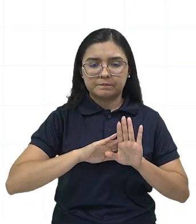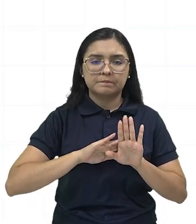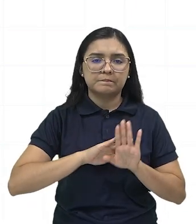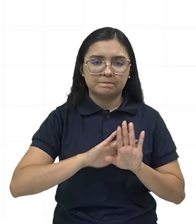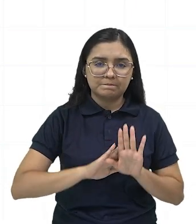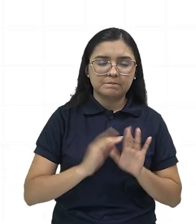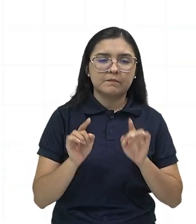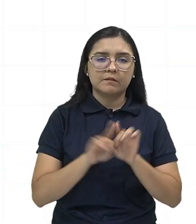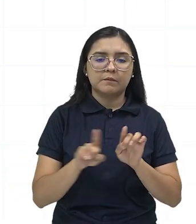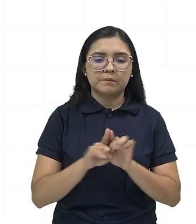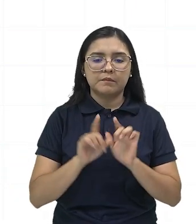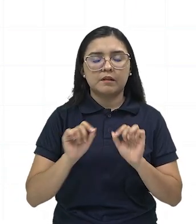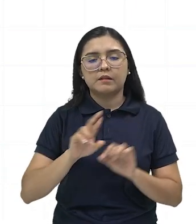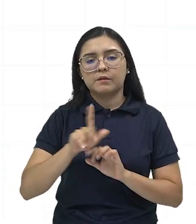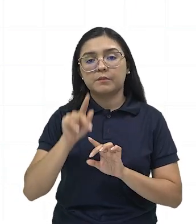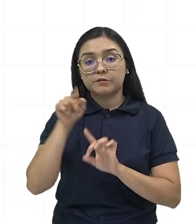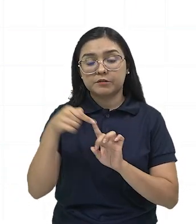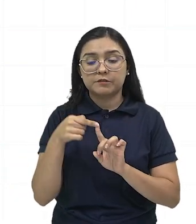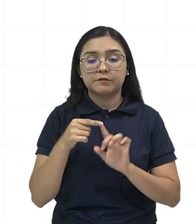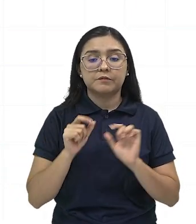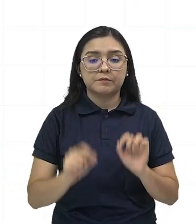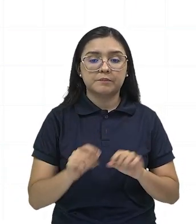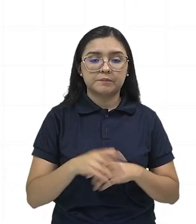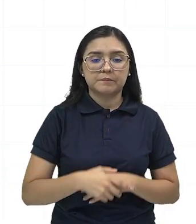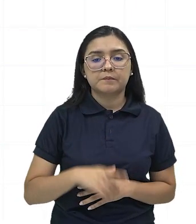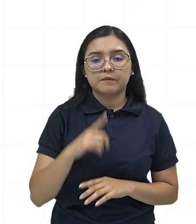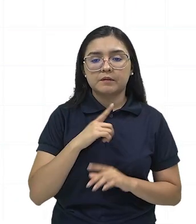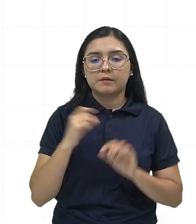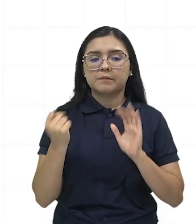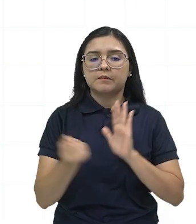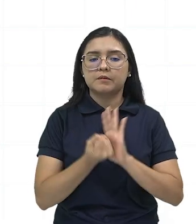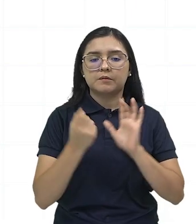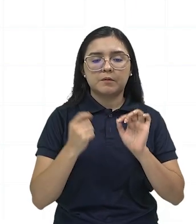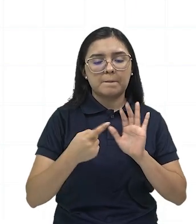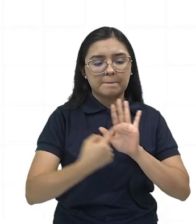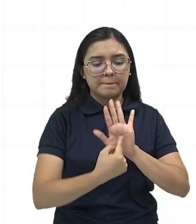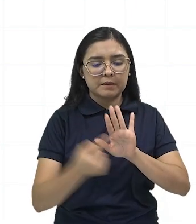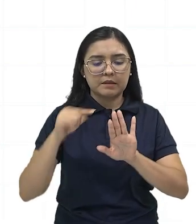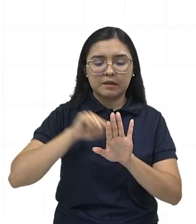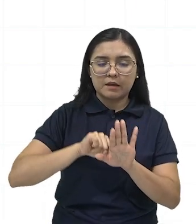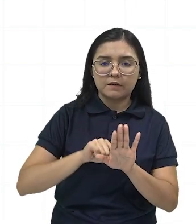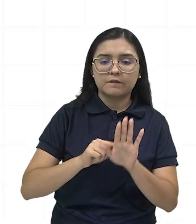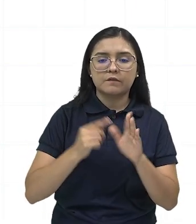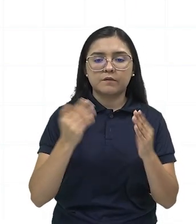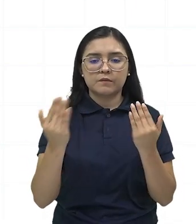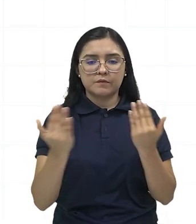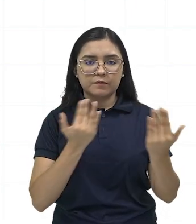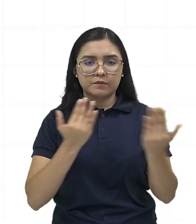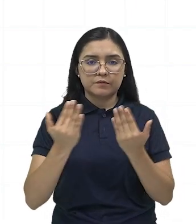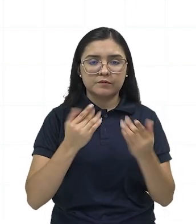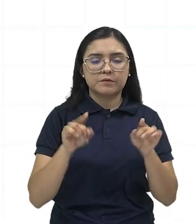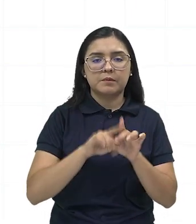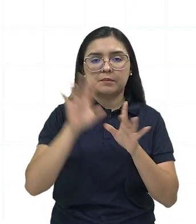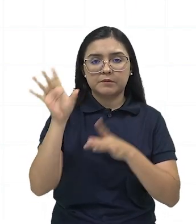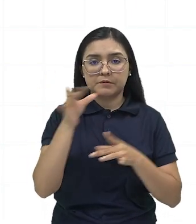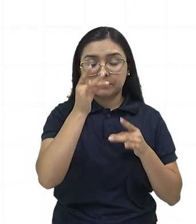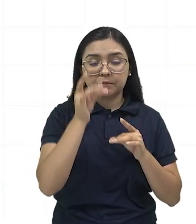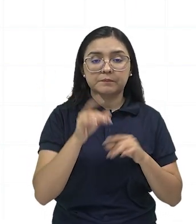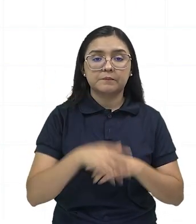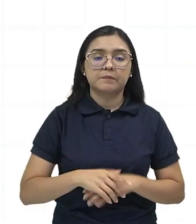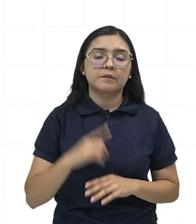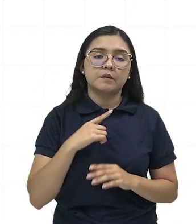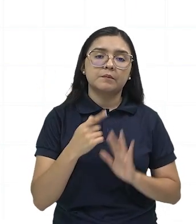essa subjetividade ela não é objetiva. Ela é muito marcada por metáforas, por comparações, por personificações, trazendo